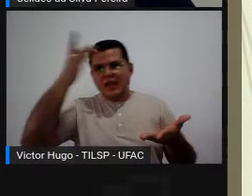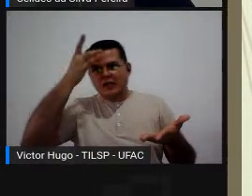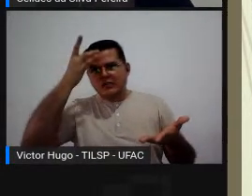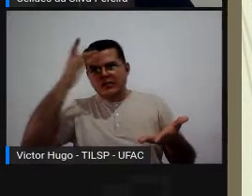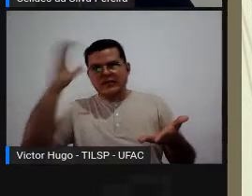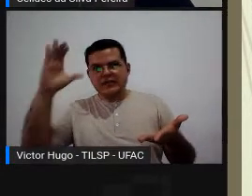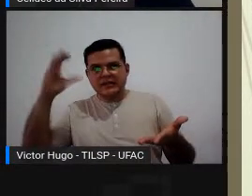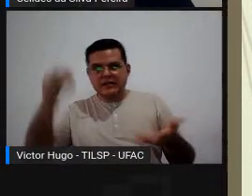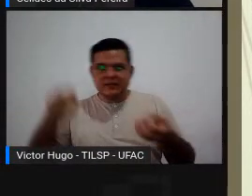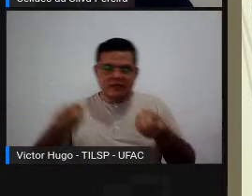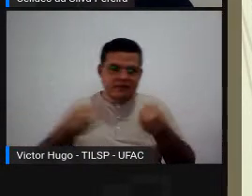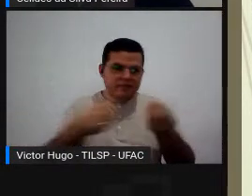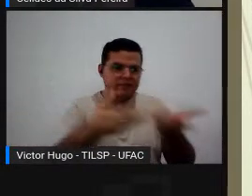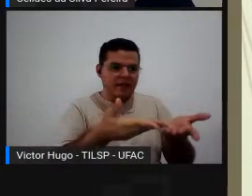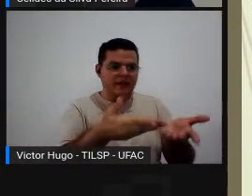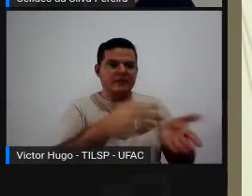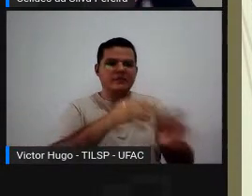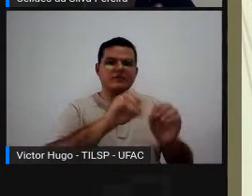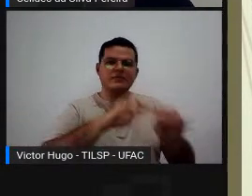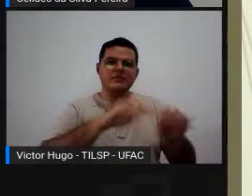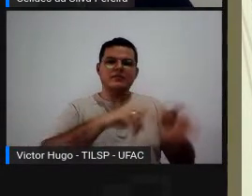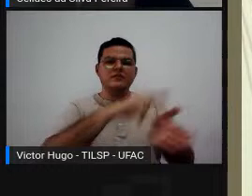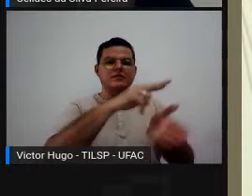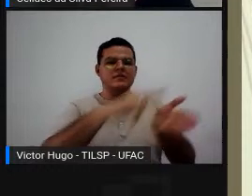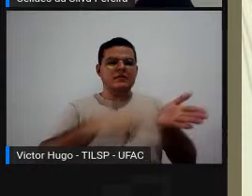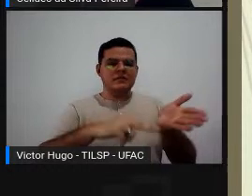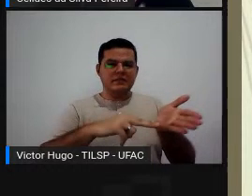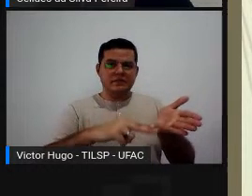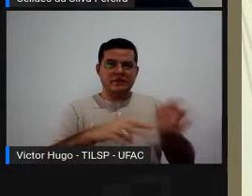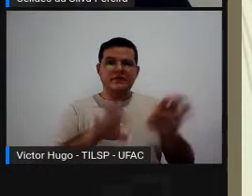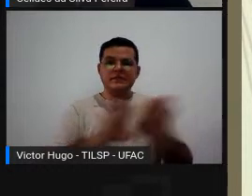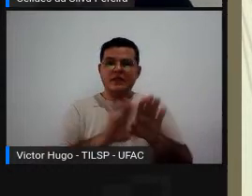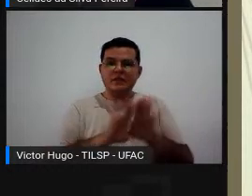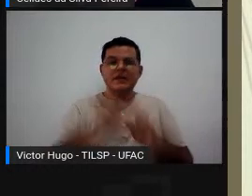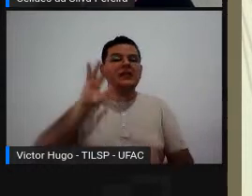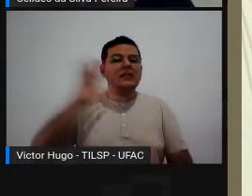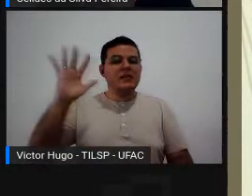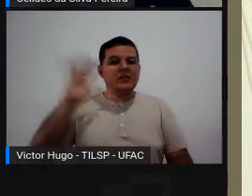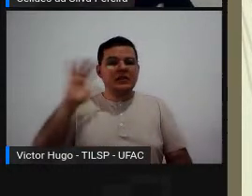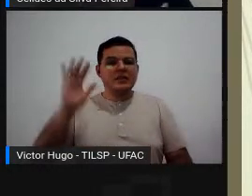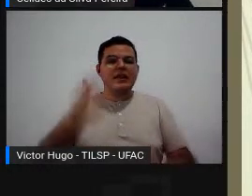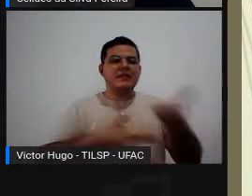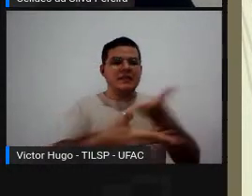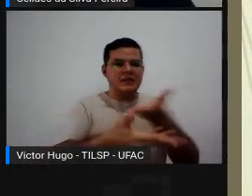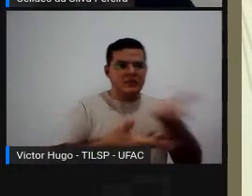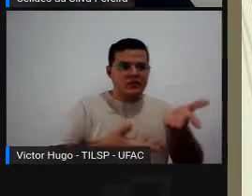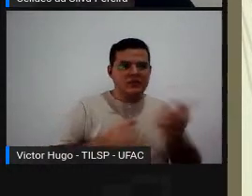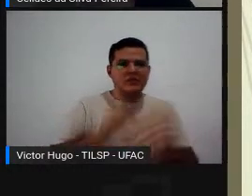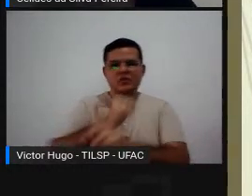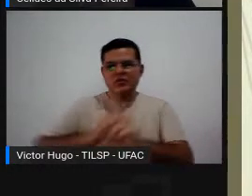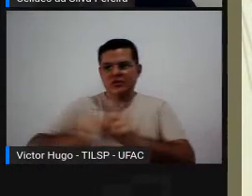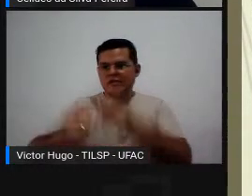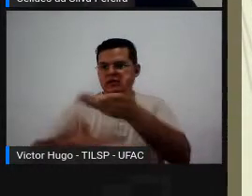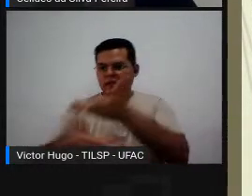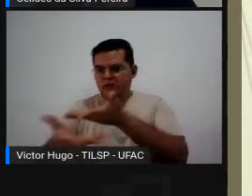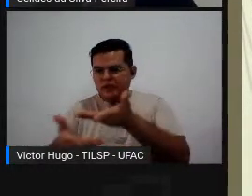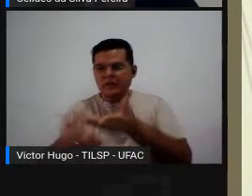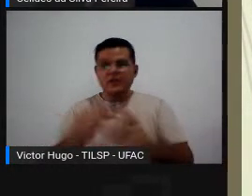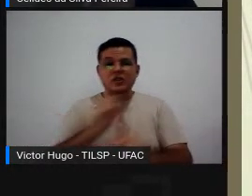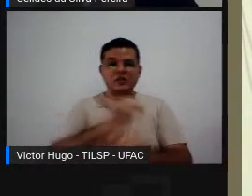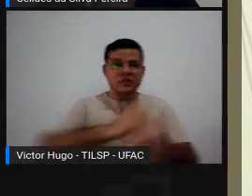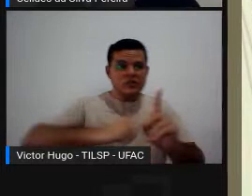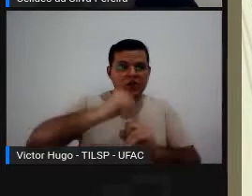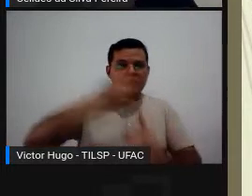também as teorias interacionistas, socio-interacionistas, socio-cognitivistas, tiveram um grande impacto no ensino de